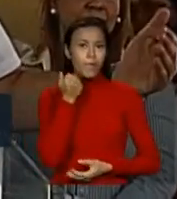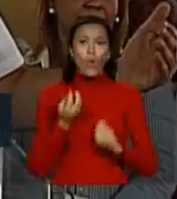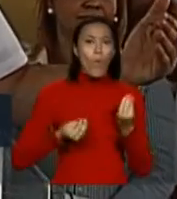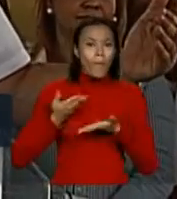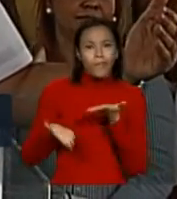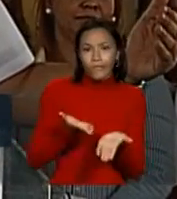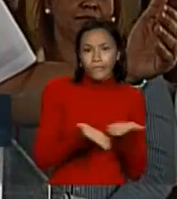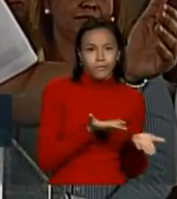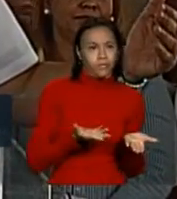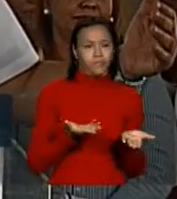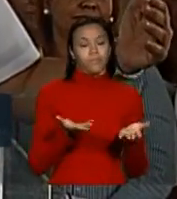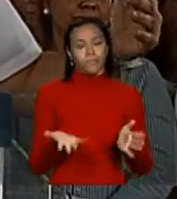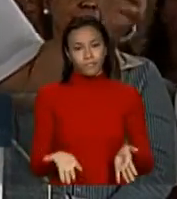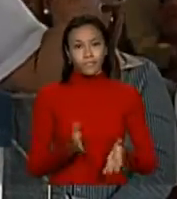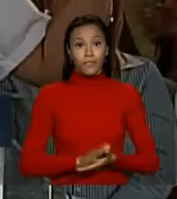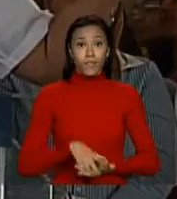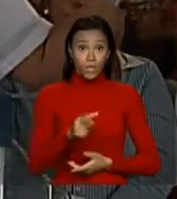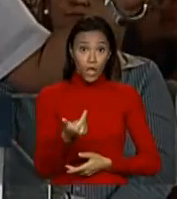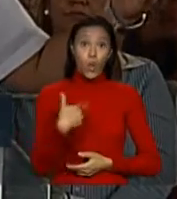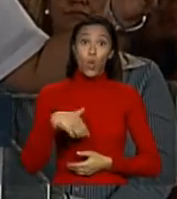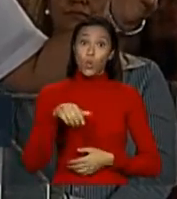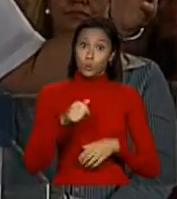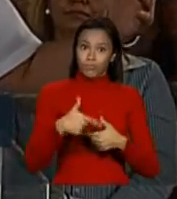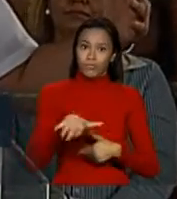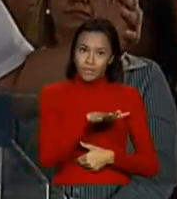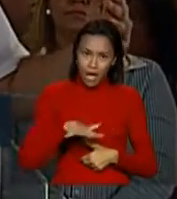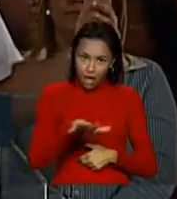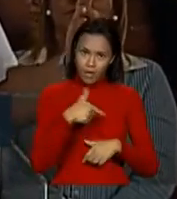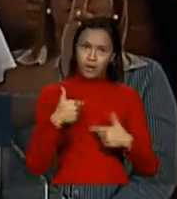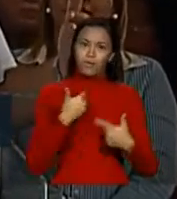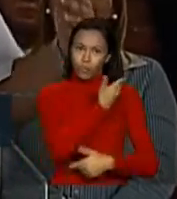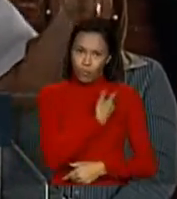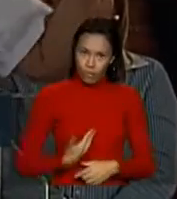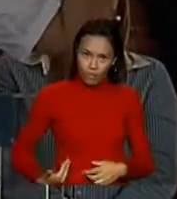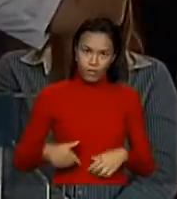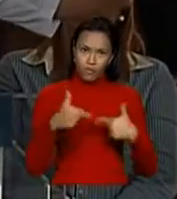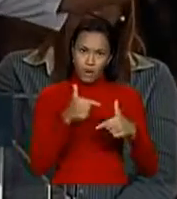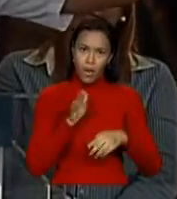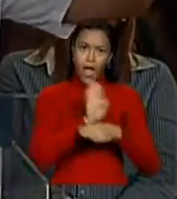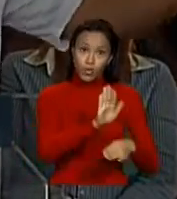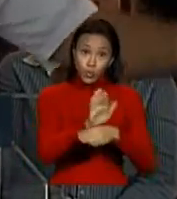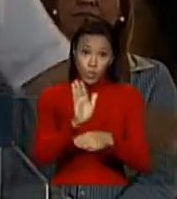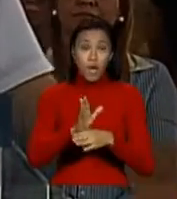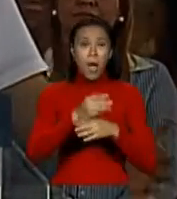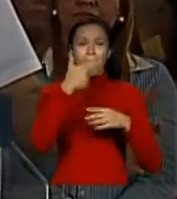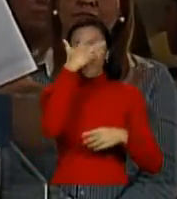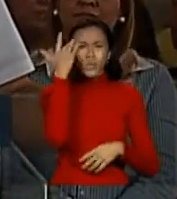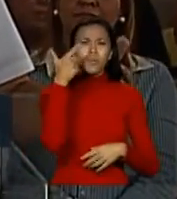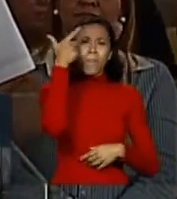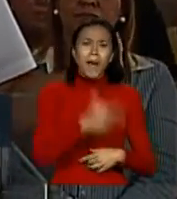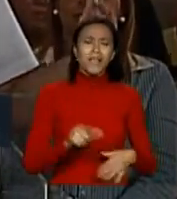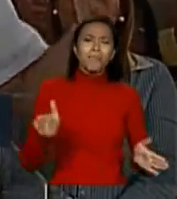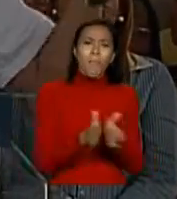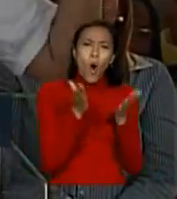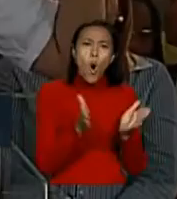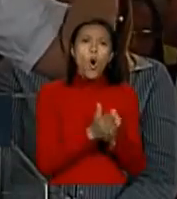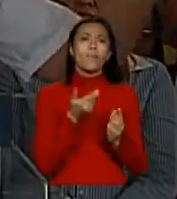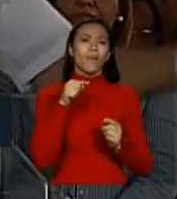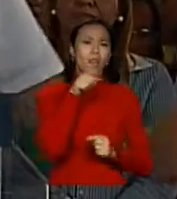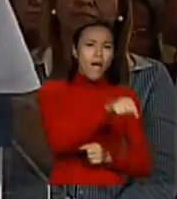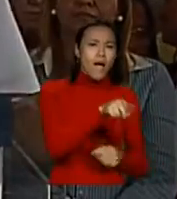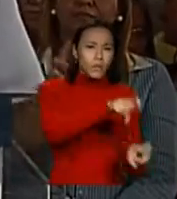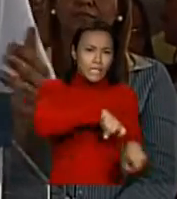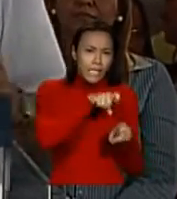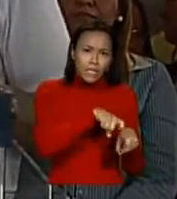atendido nos órgãos públicos os serviços públicos nós temos que ir aonde o povo mais pobre está aonde o povo do